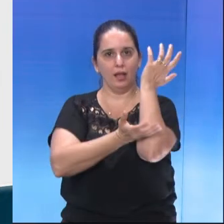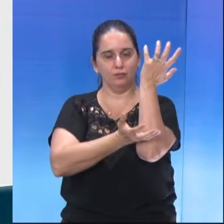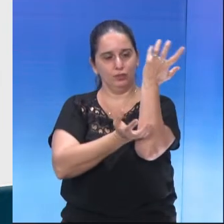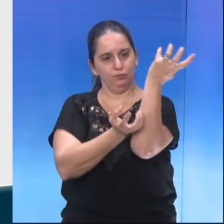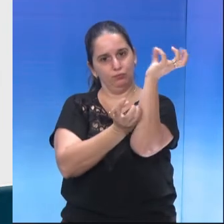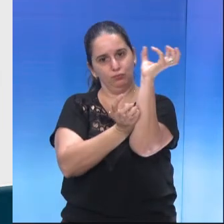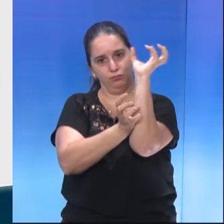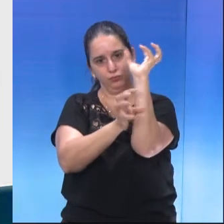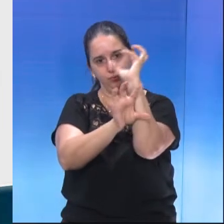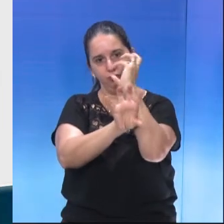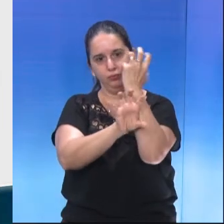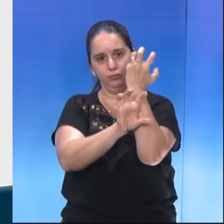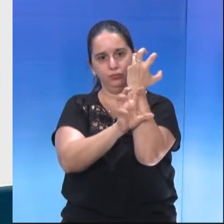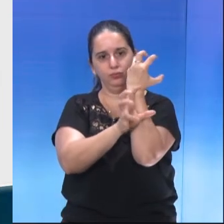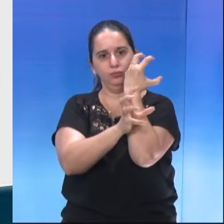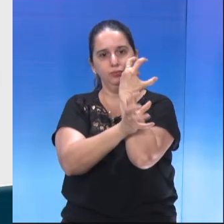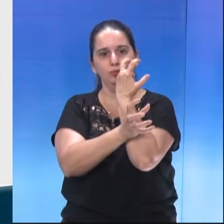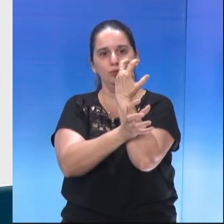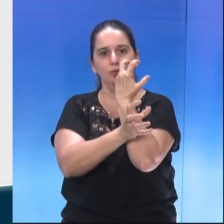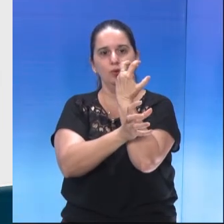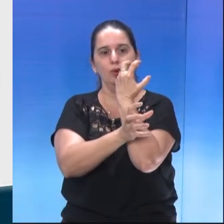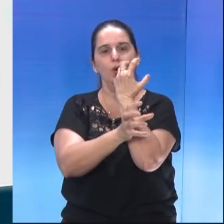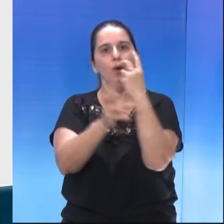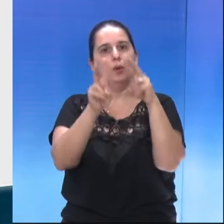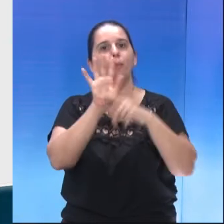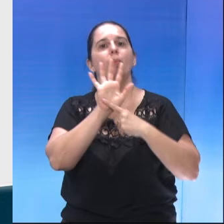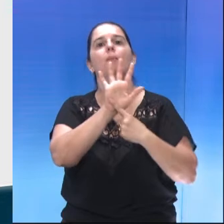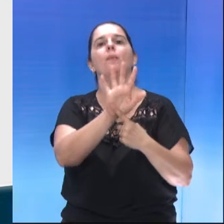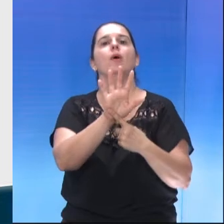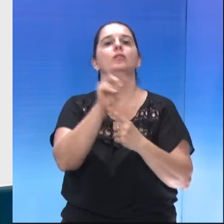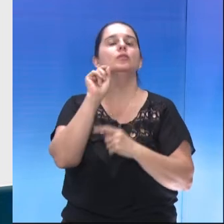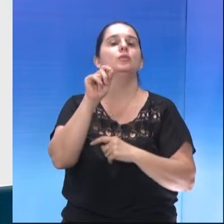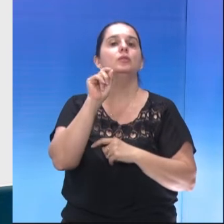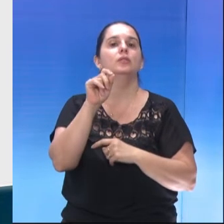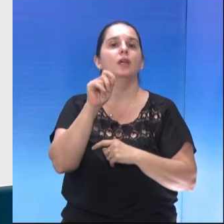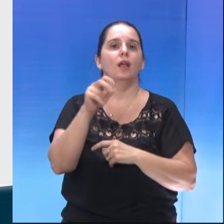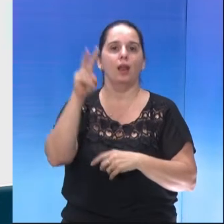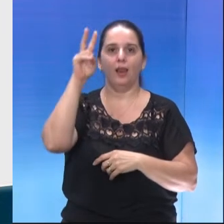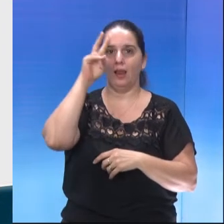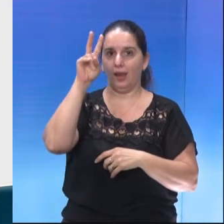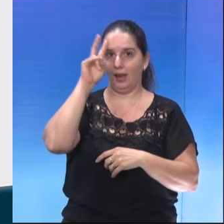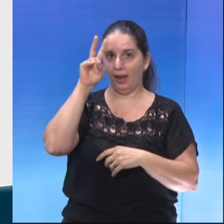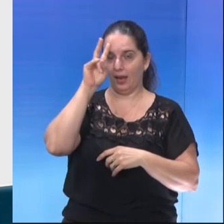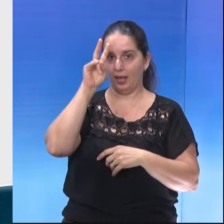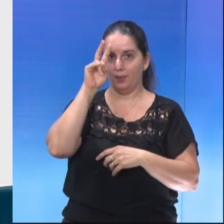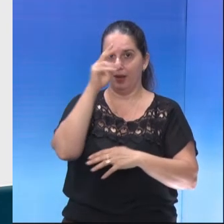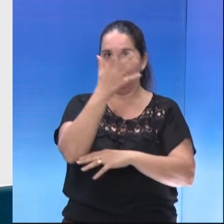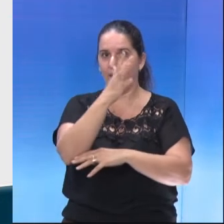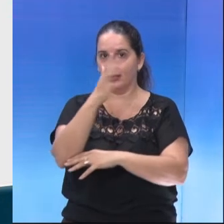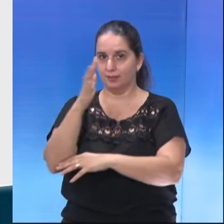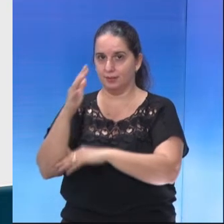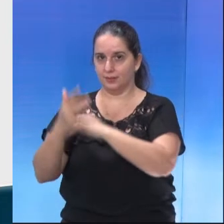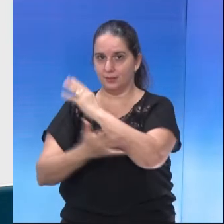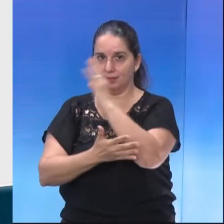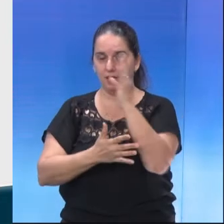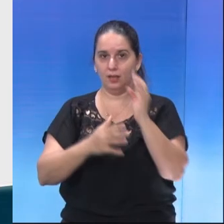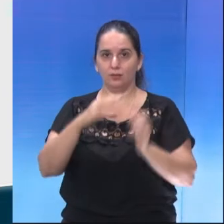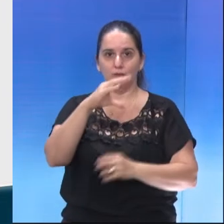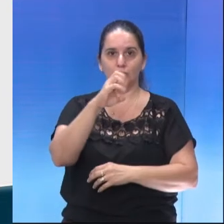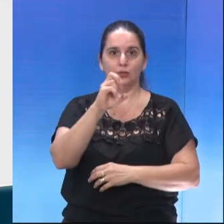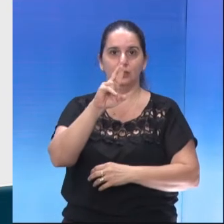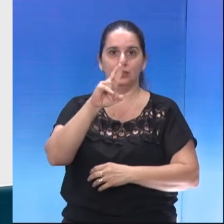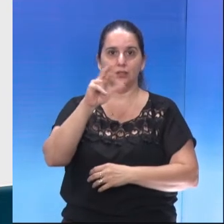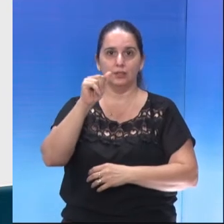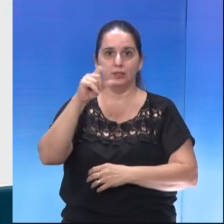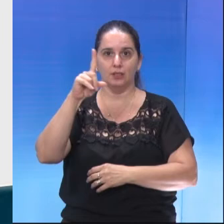e troncos retorcidos, traz alguma semelhança para vocês, né, das árvores do cerrado? Então, olha só, as